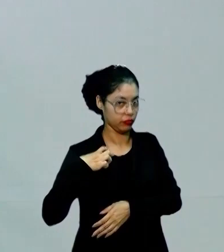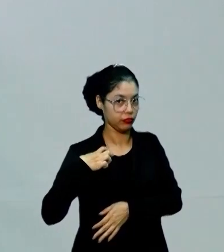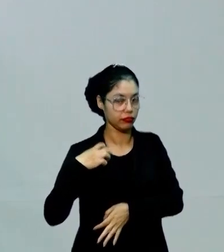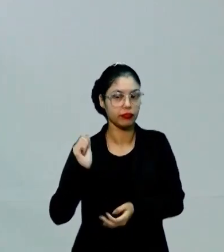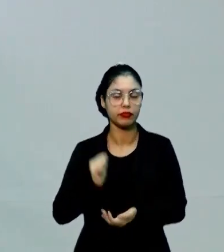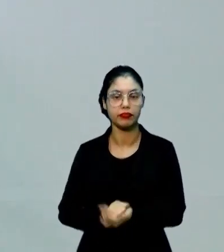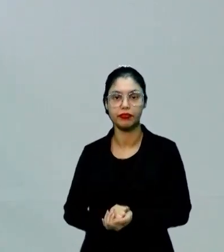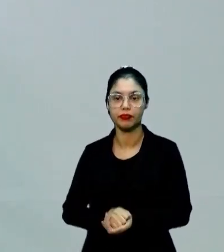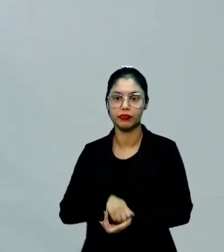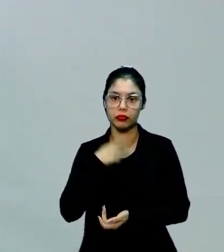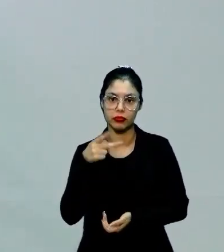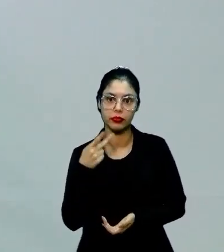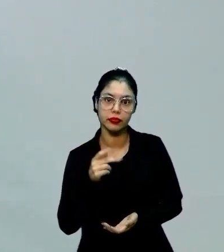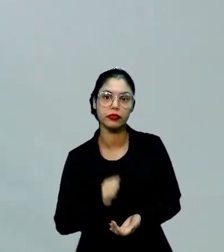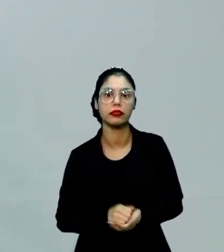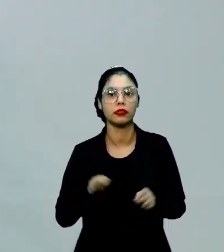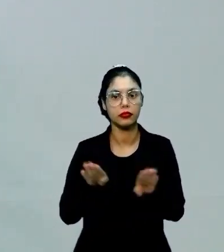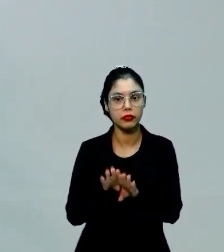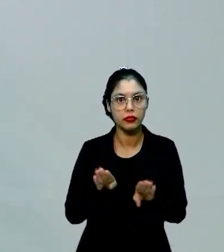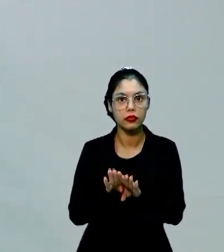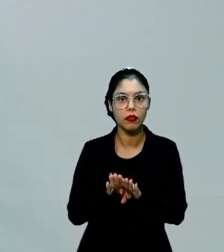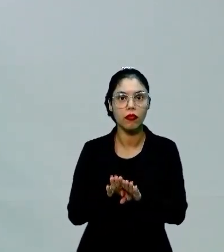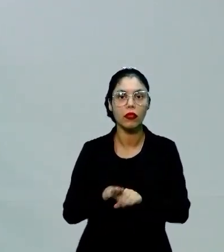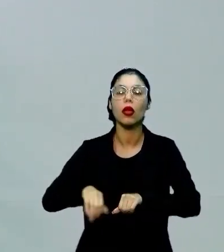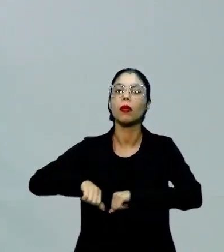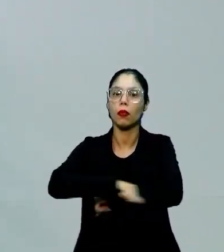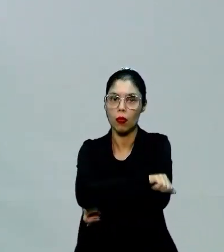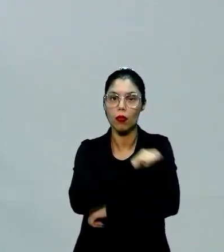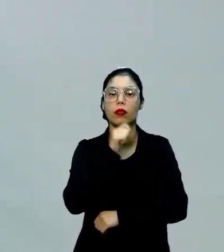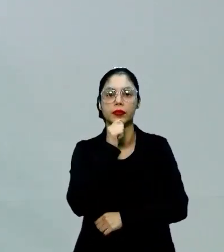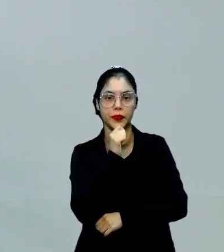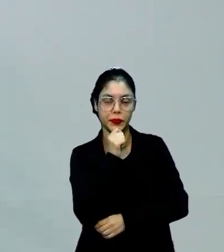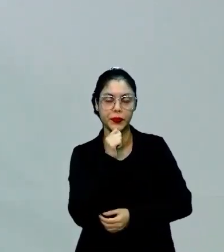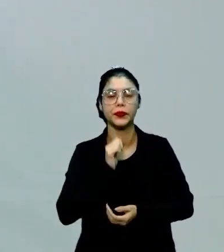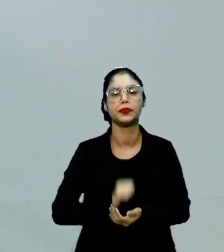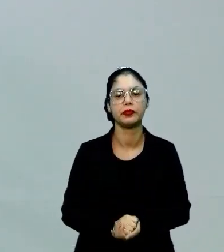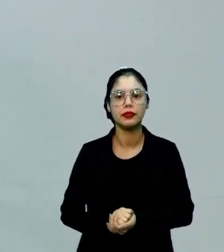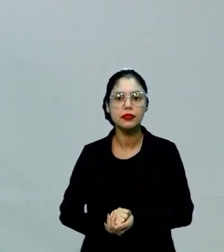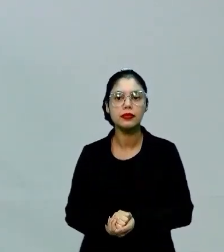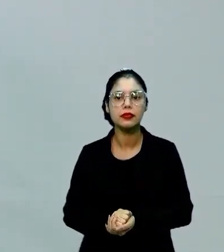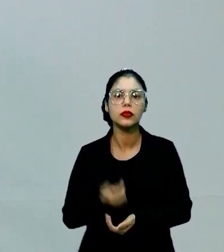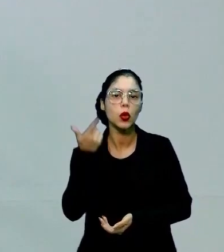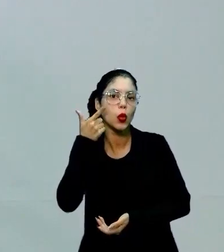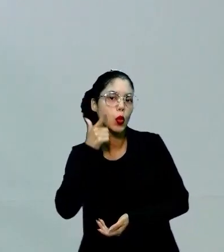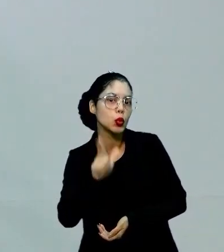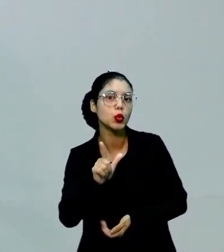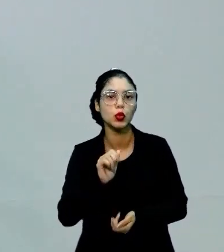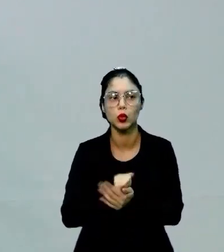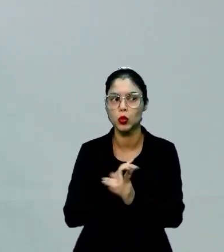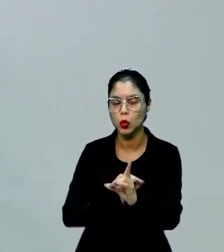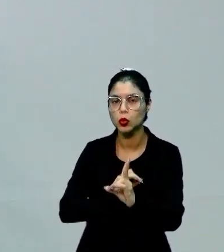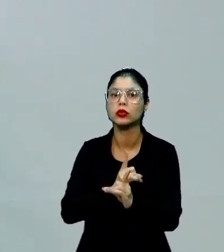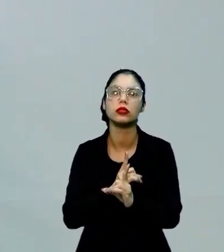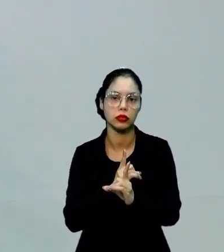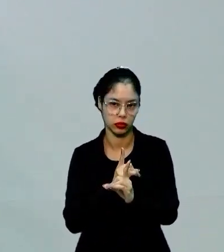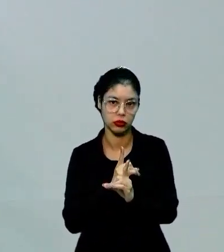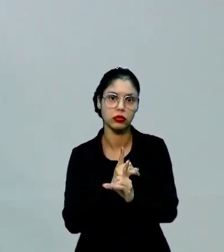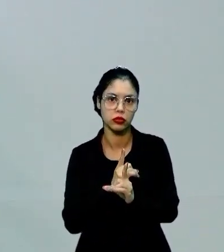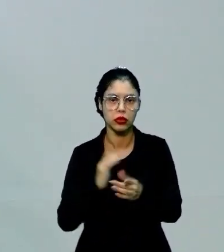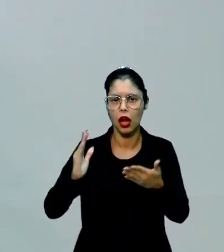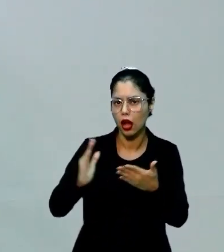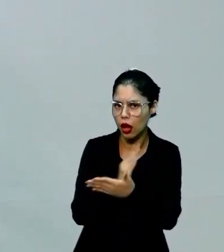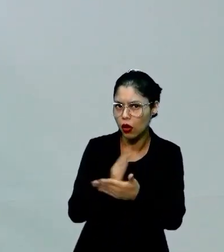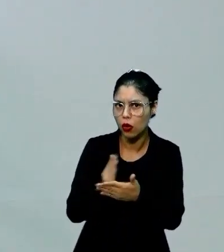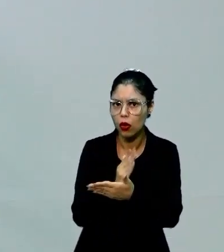por isso que nós tratamos de moral, por isso que, por exemplo, nós conseguimos identificar